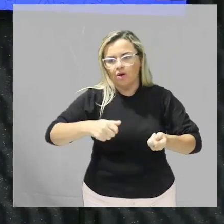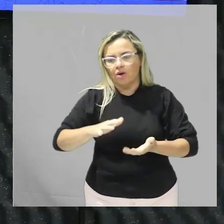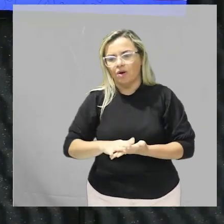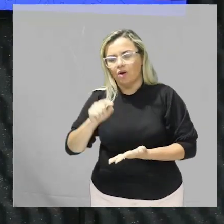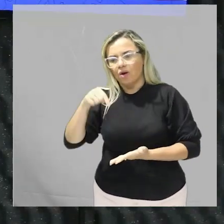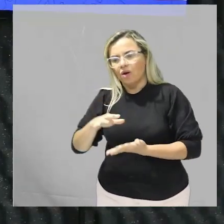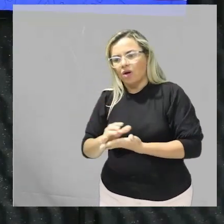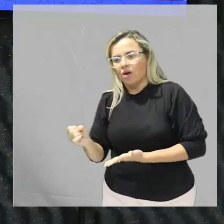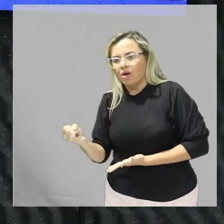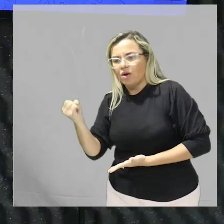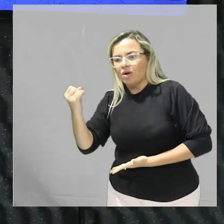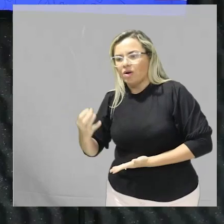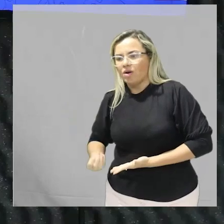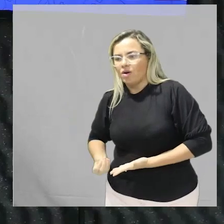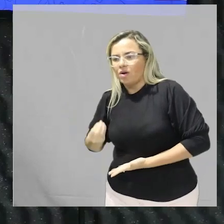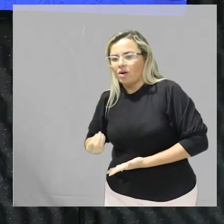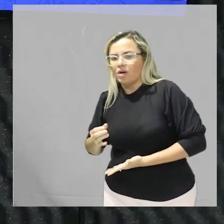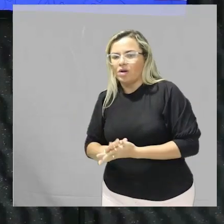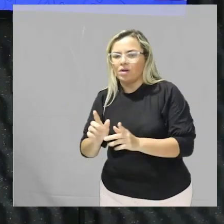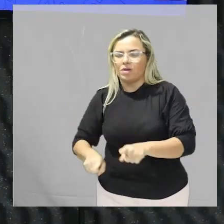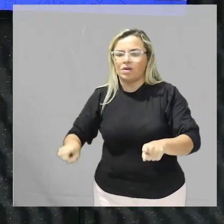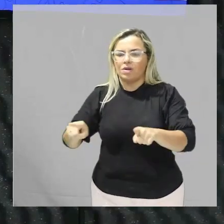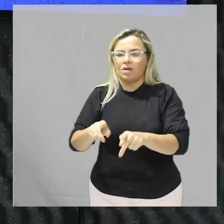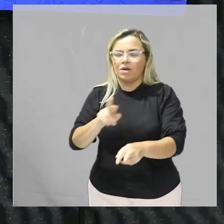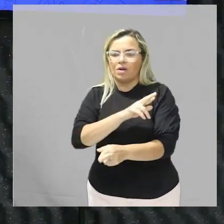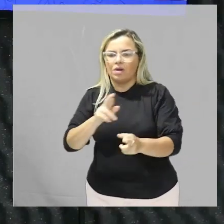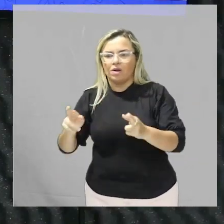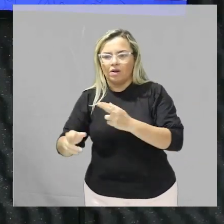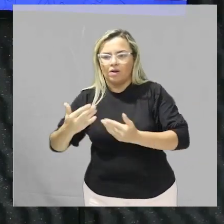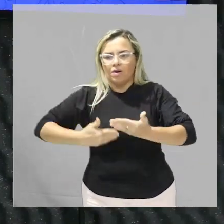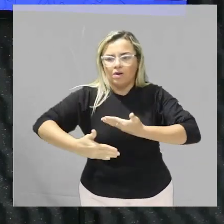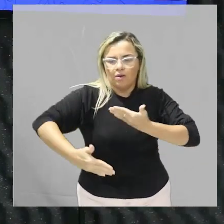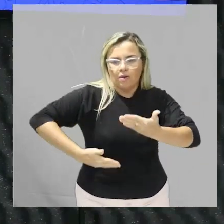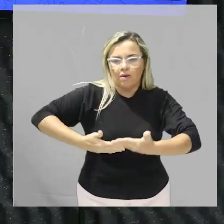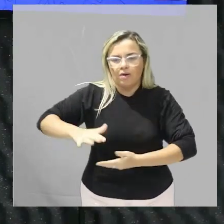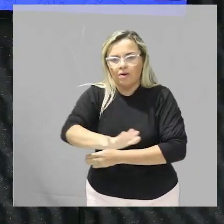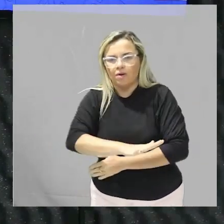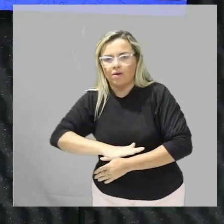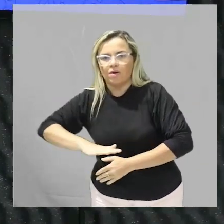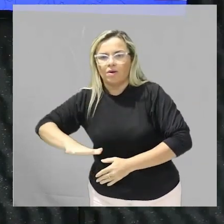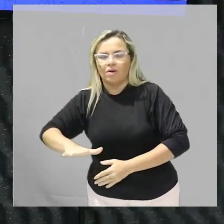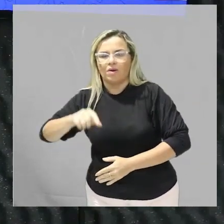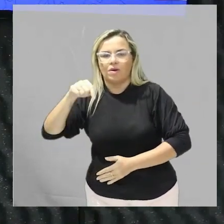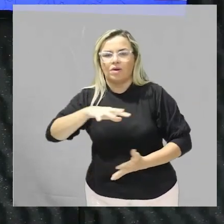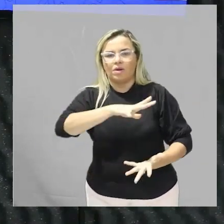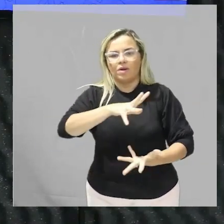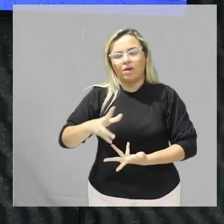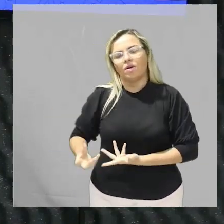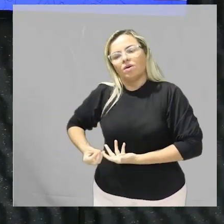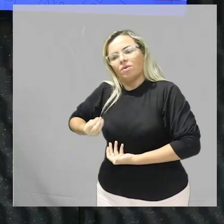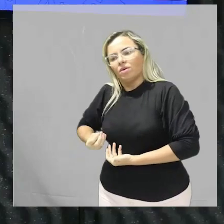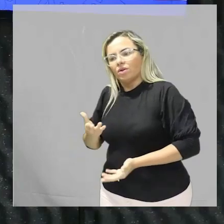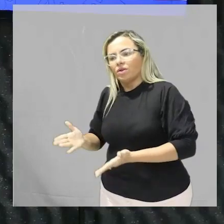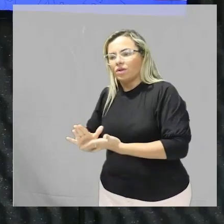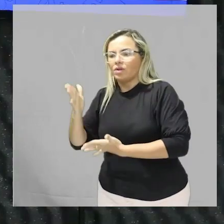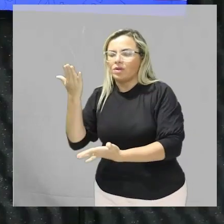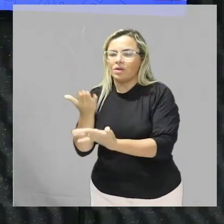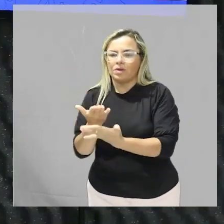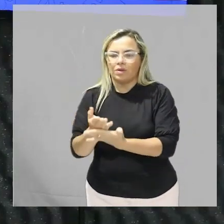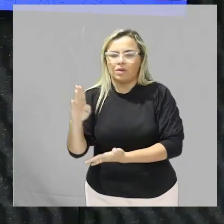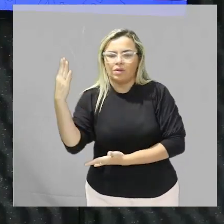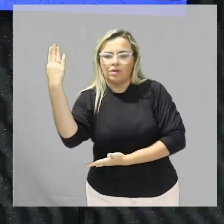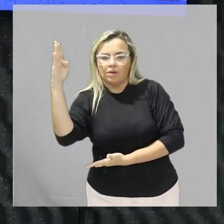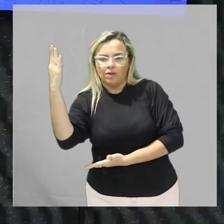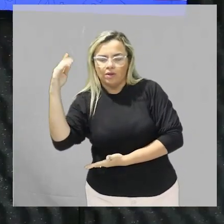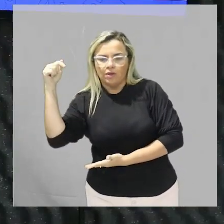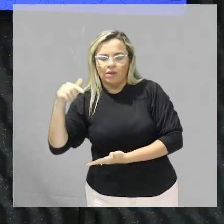vitais até as relações que estabelecem entre si e com o ambiente em que vive. Estudar biologia